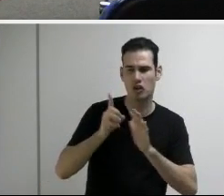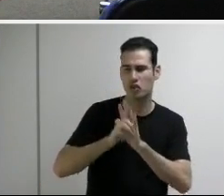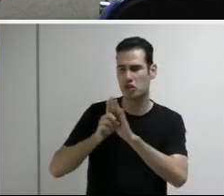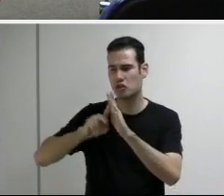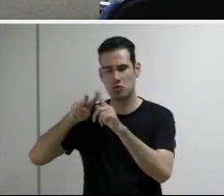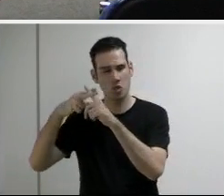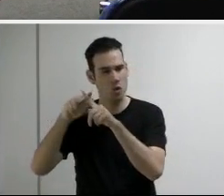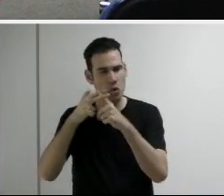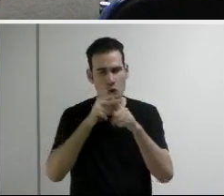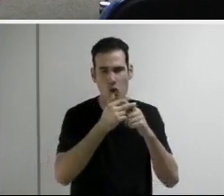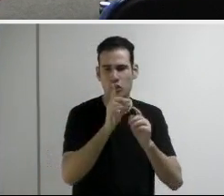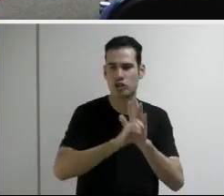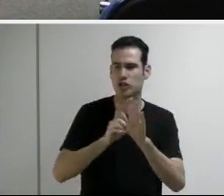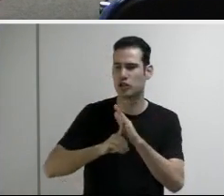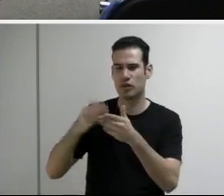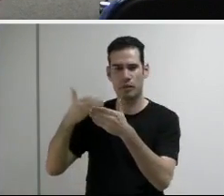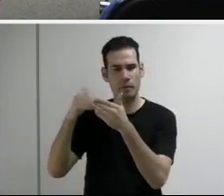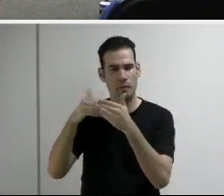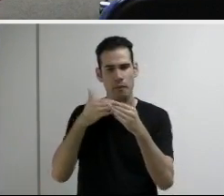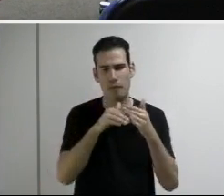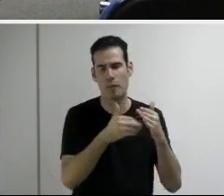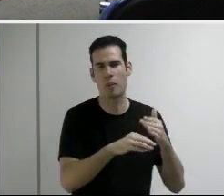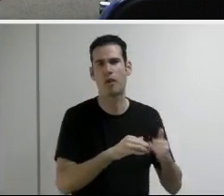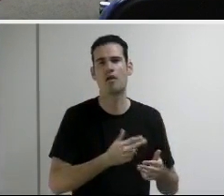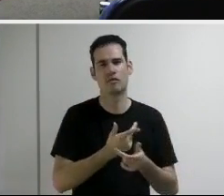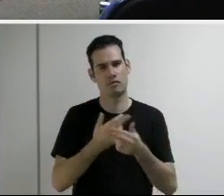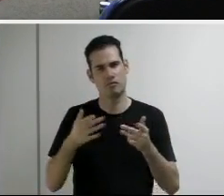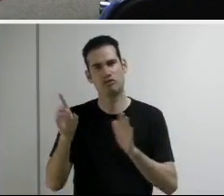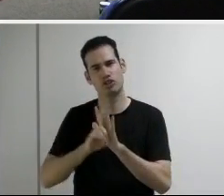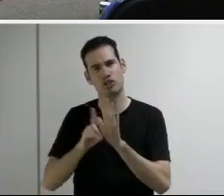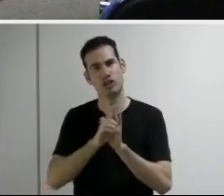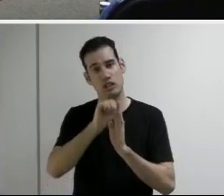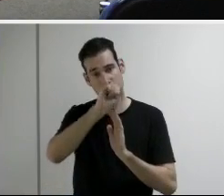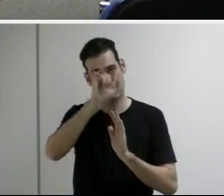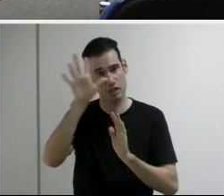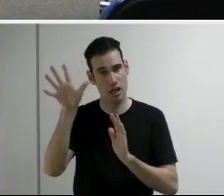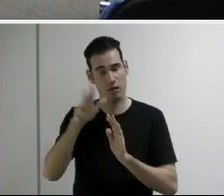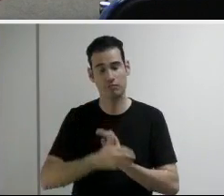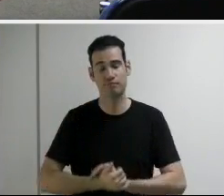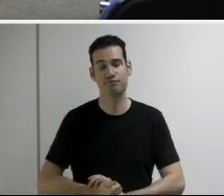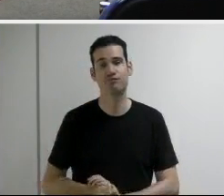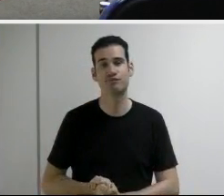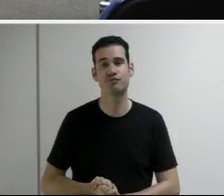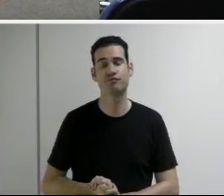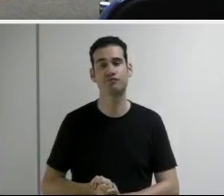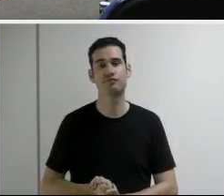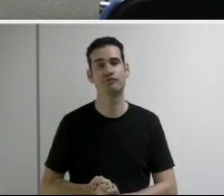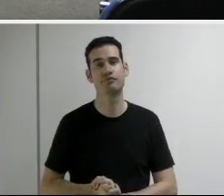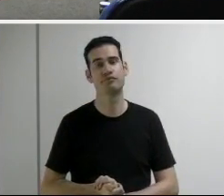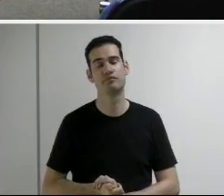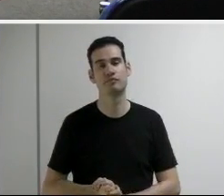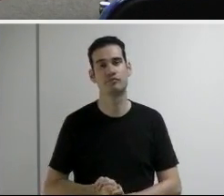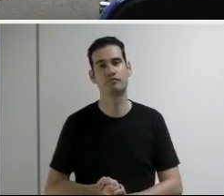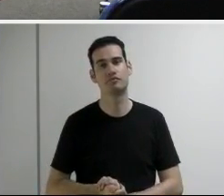correção, direito à eliminação, né, esse tipo de direitos bem claros. Ele faz uma